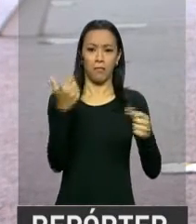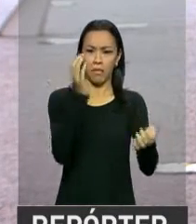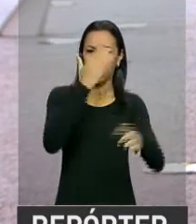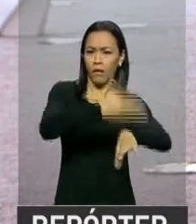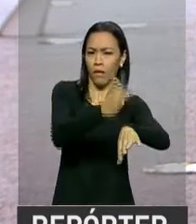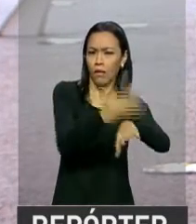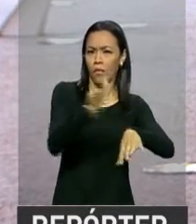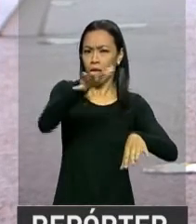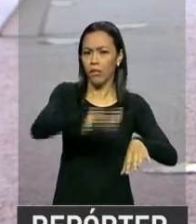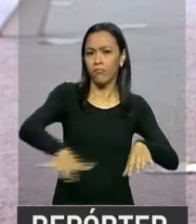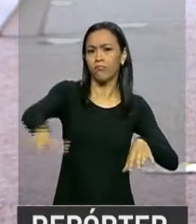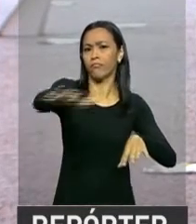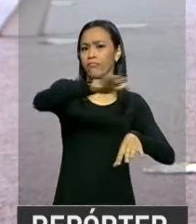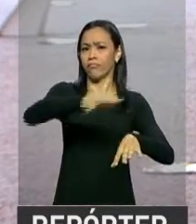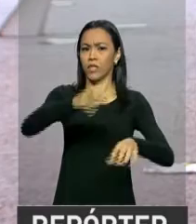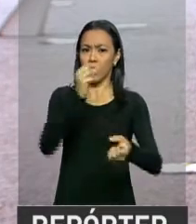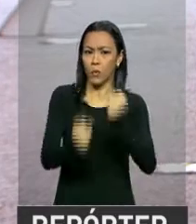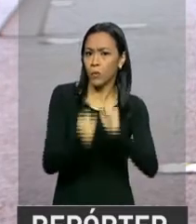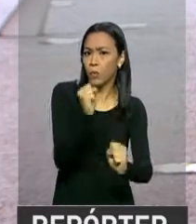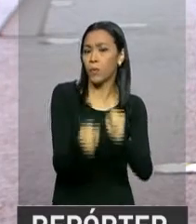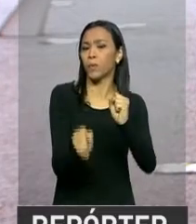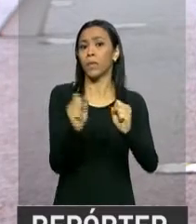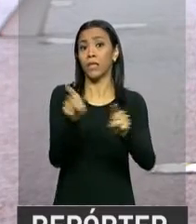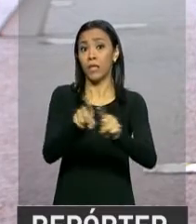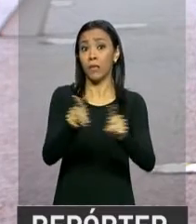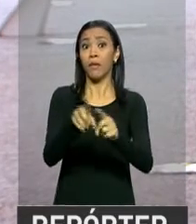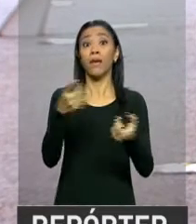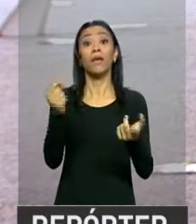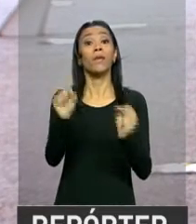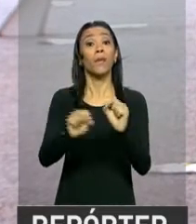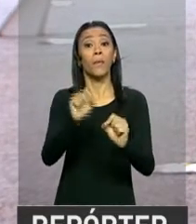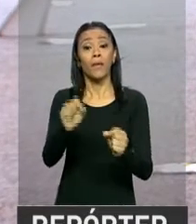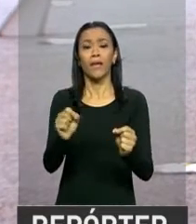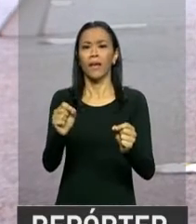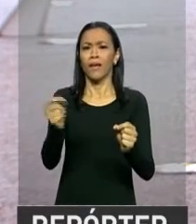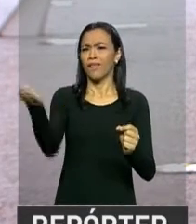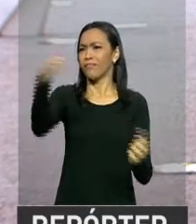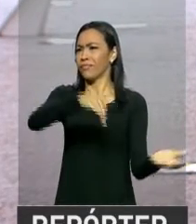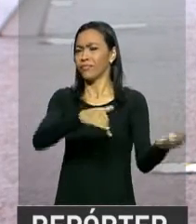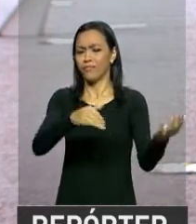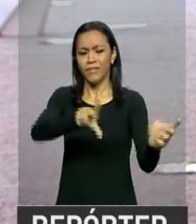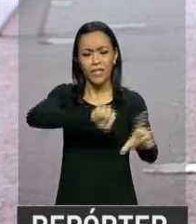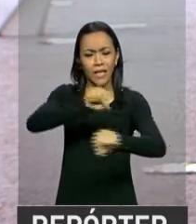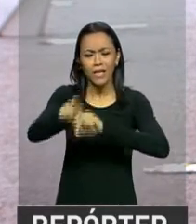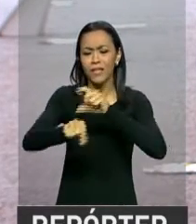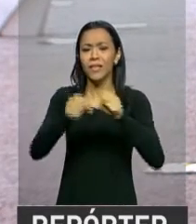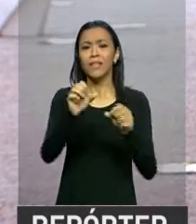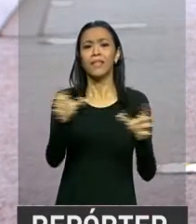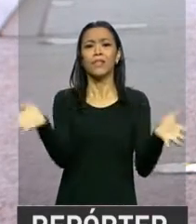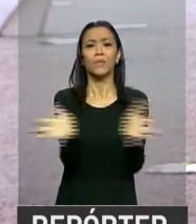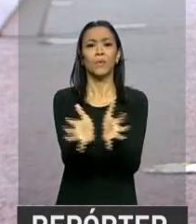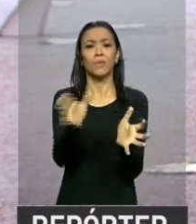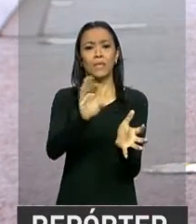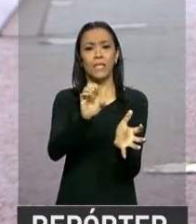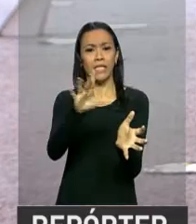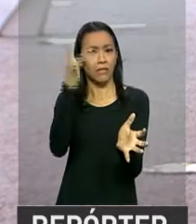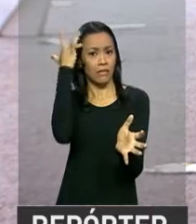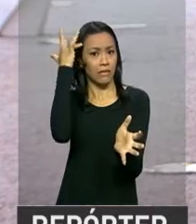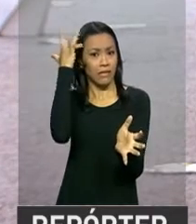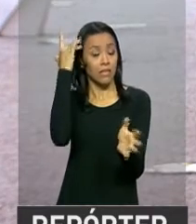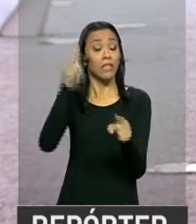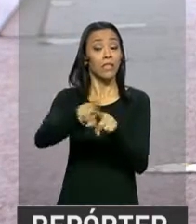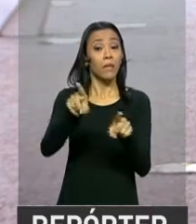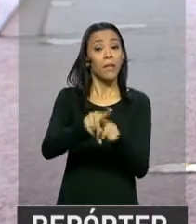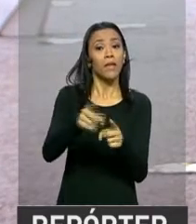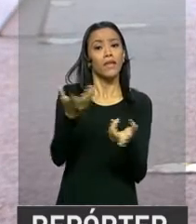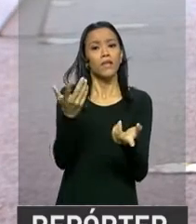área de treinamentos, de competições, até de intercâmbio de atletas e de seleções. Também permite uma atuação